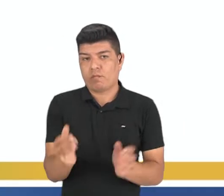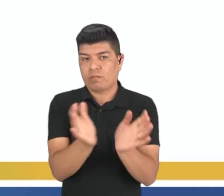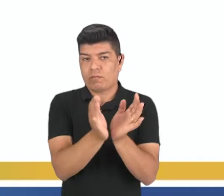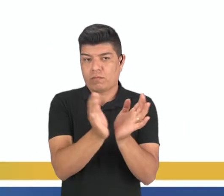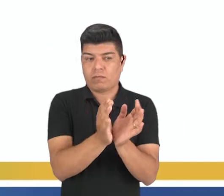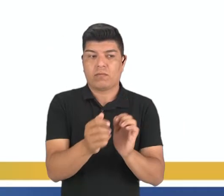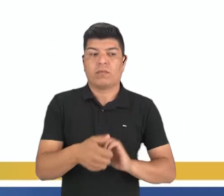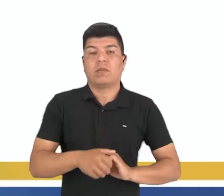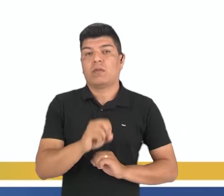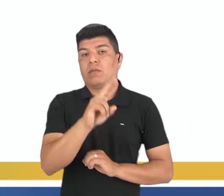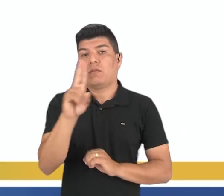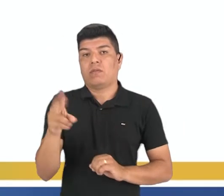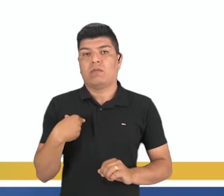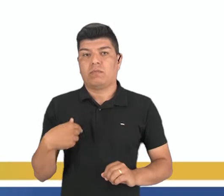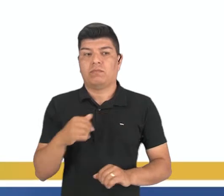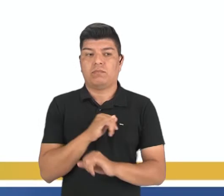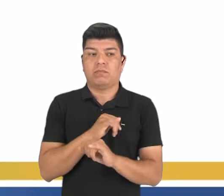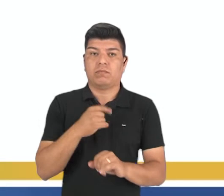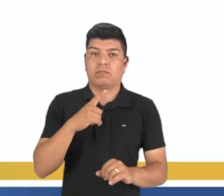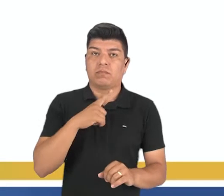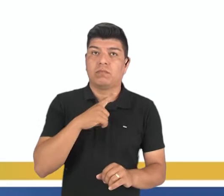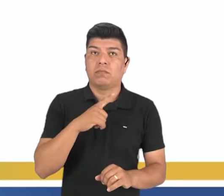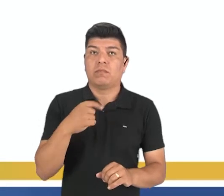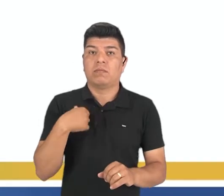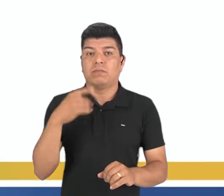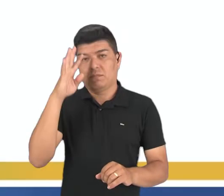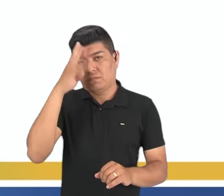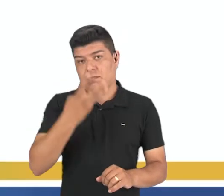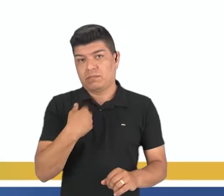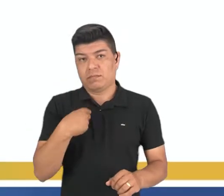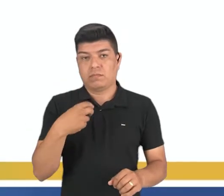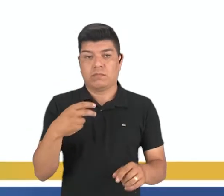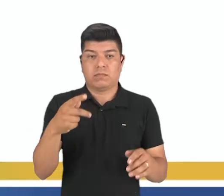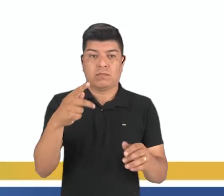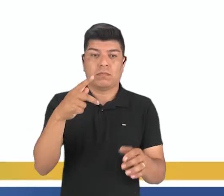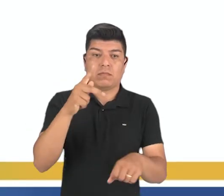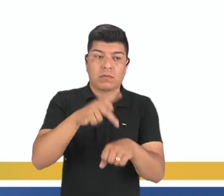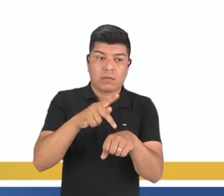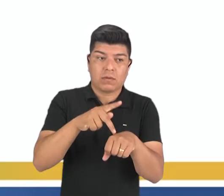turma. Houve protestos, então decidiram colocar uma pedra